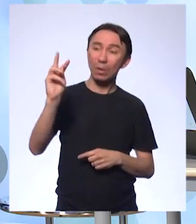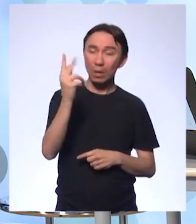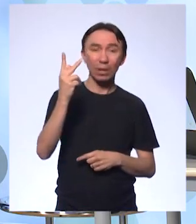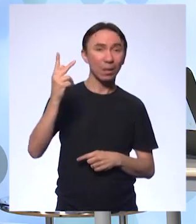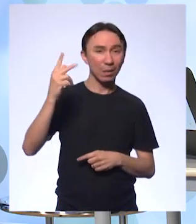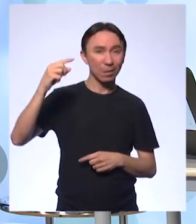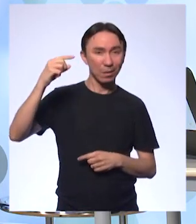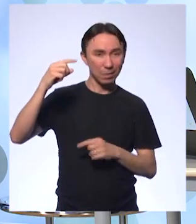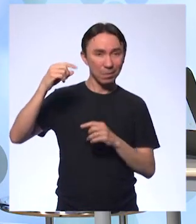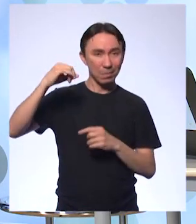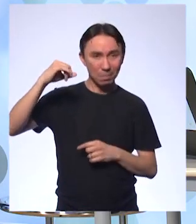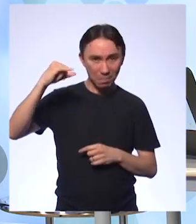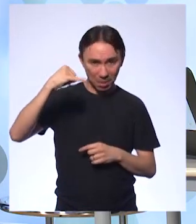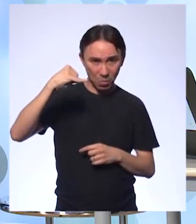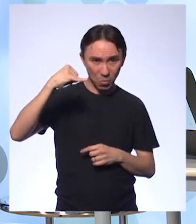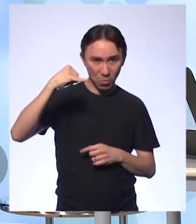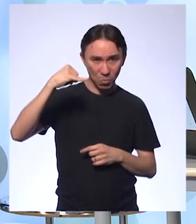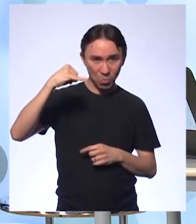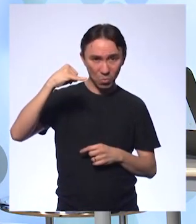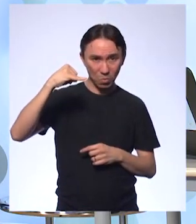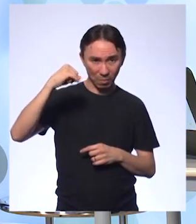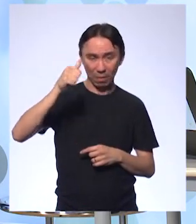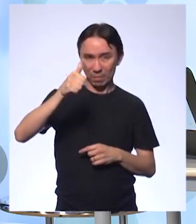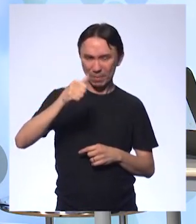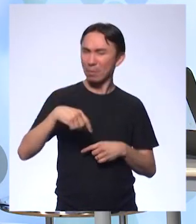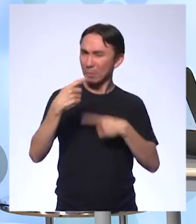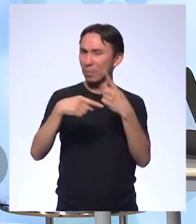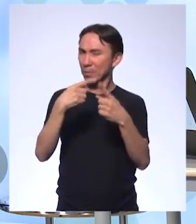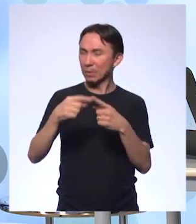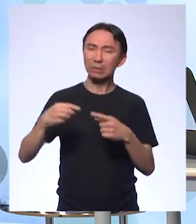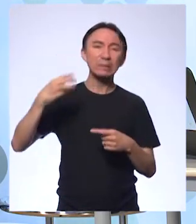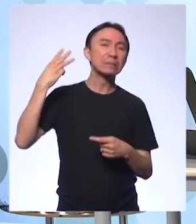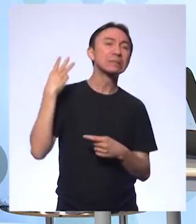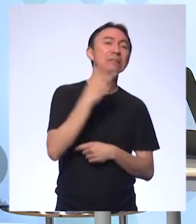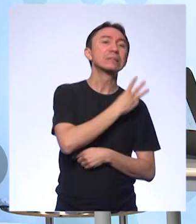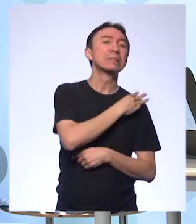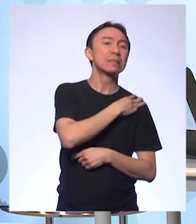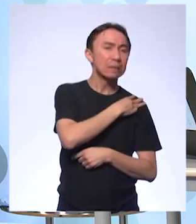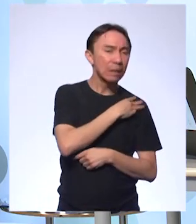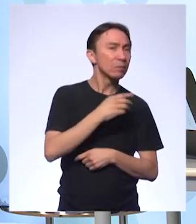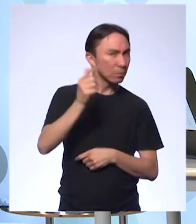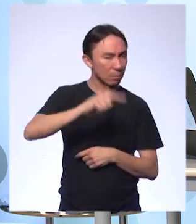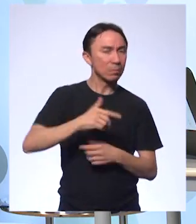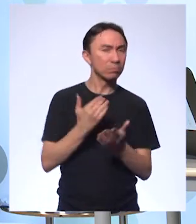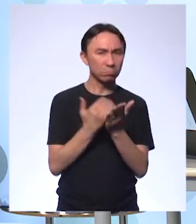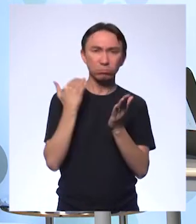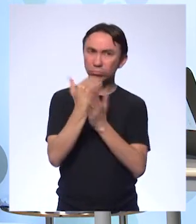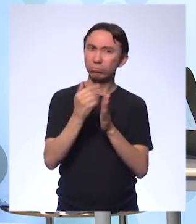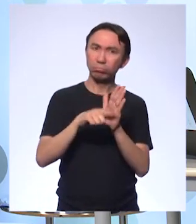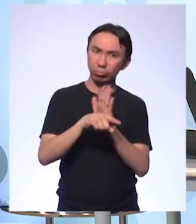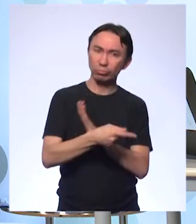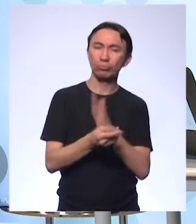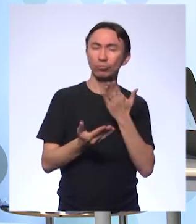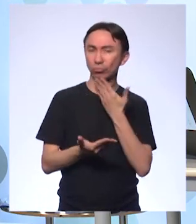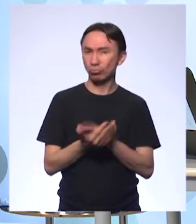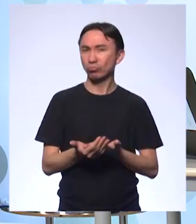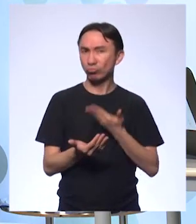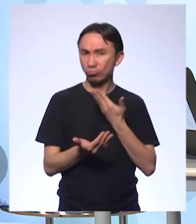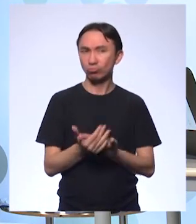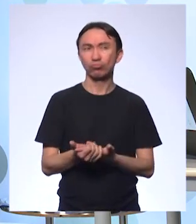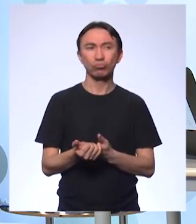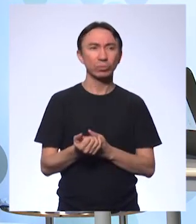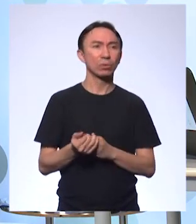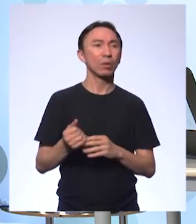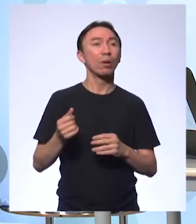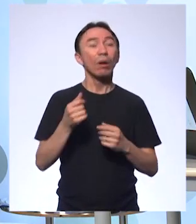lá com calma, o ano que vem, na terceira série, vocês vão detalhar um pouquinho mais isso aqui. Então, quanto mais Hs na minha solução, que é o meu